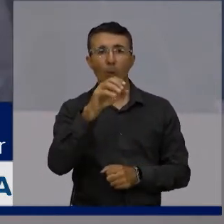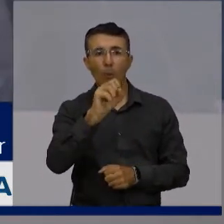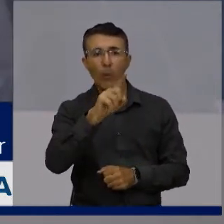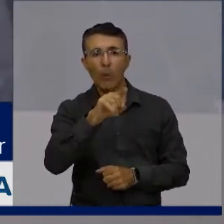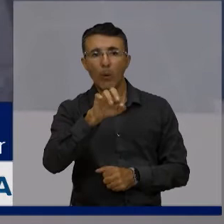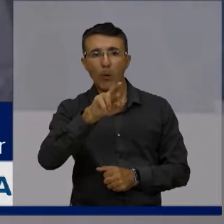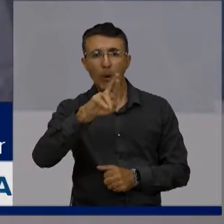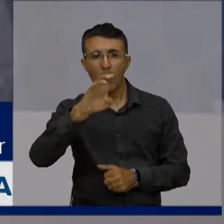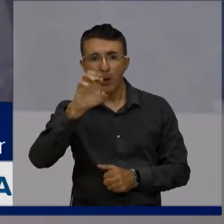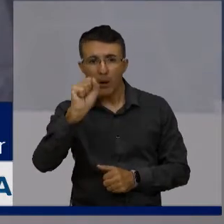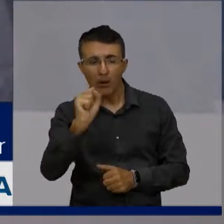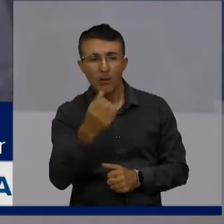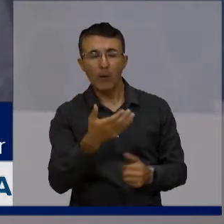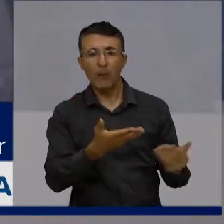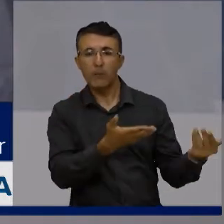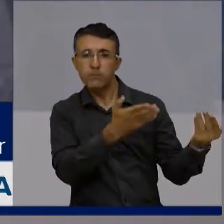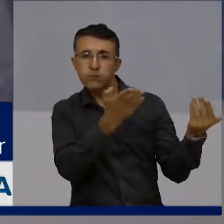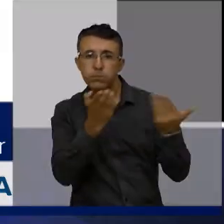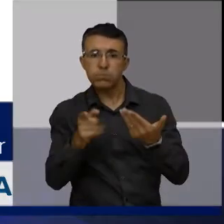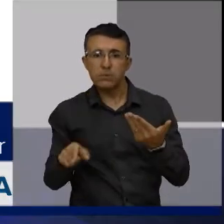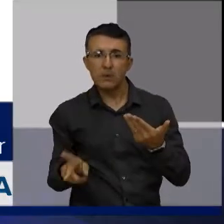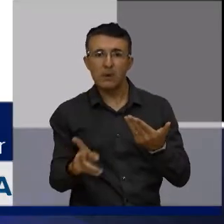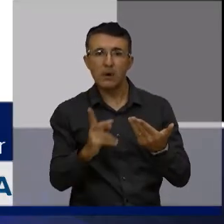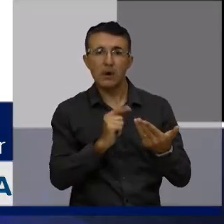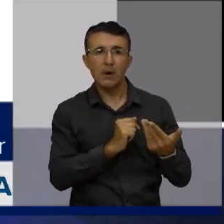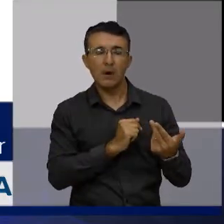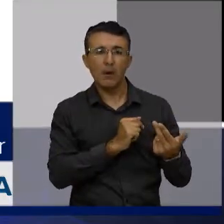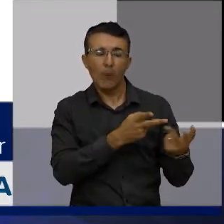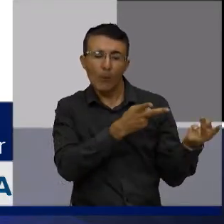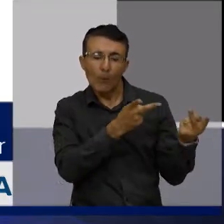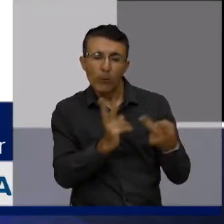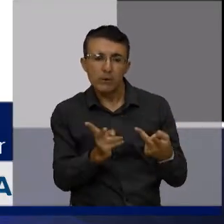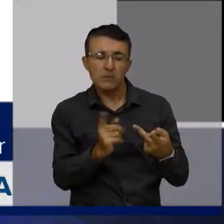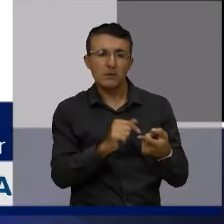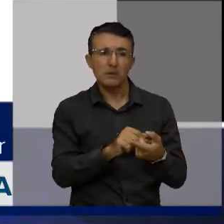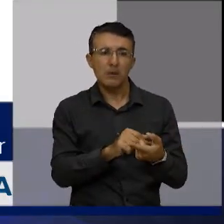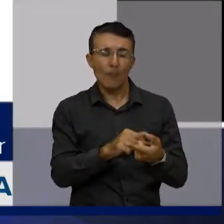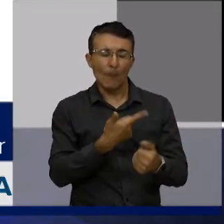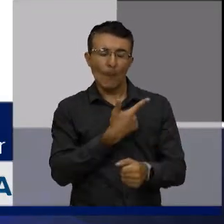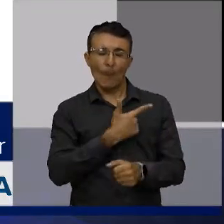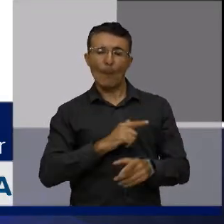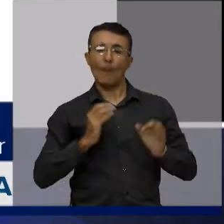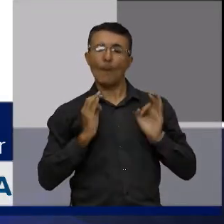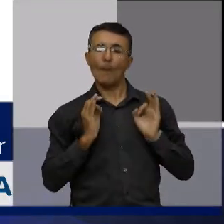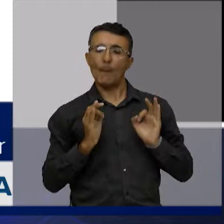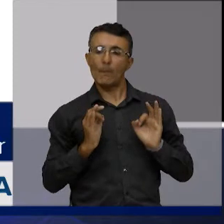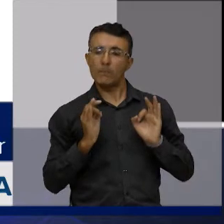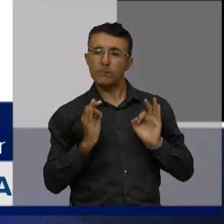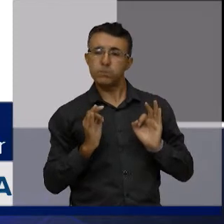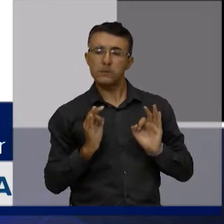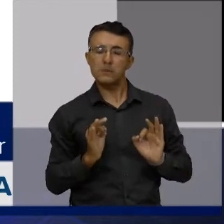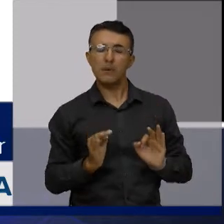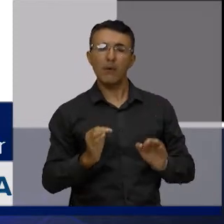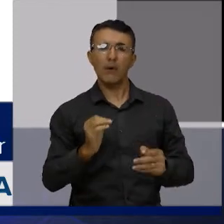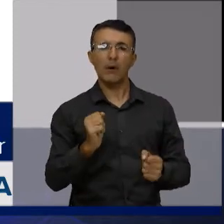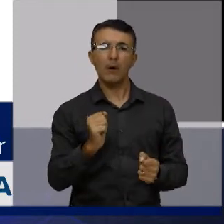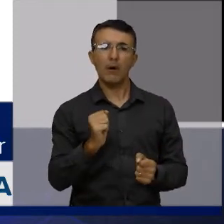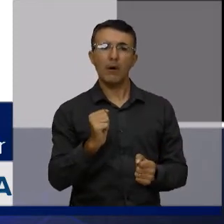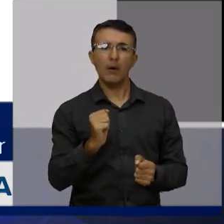né, dando a honra da presença com o vereador Petit. Esse é o Osiris Silva, na